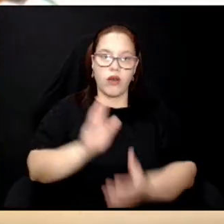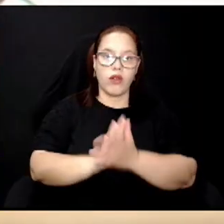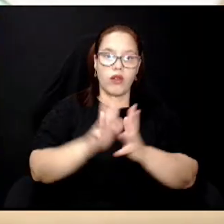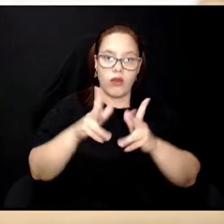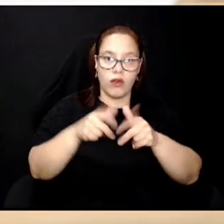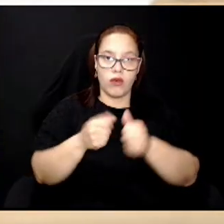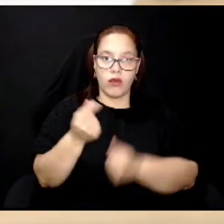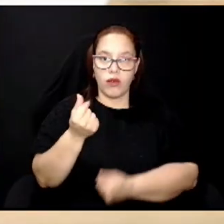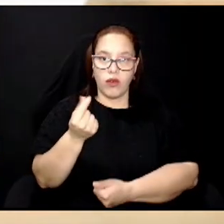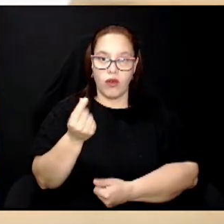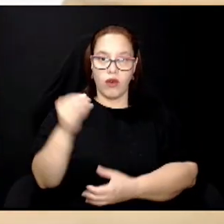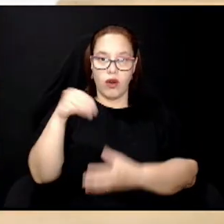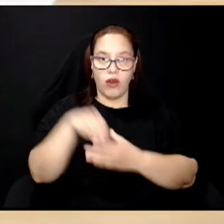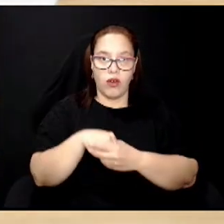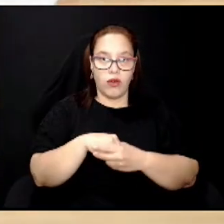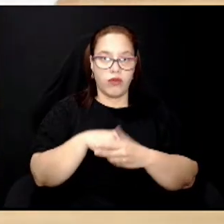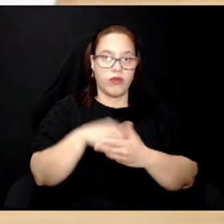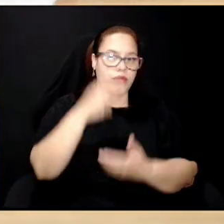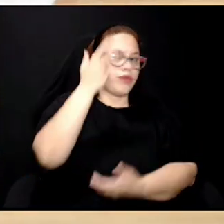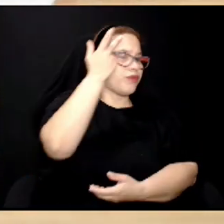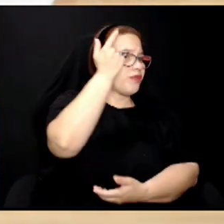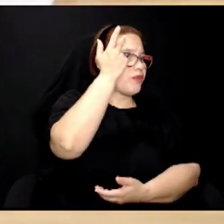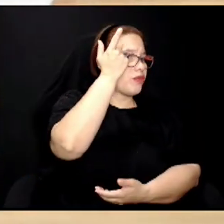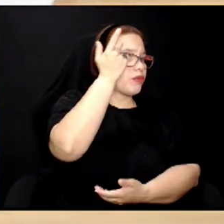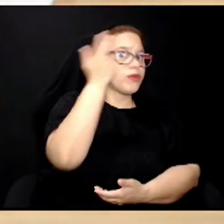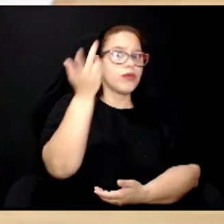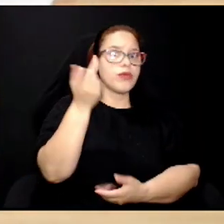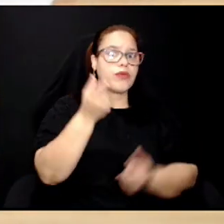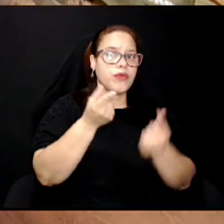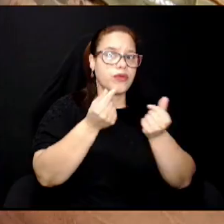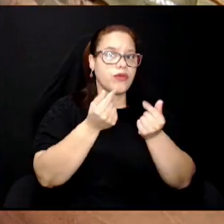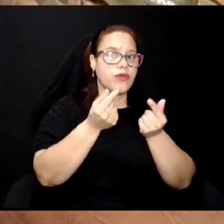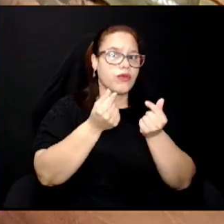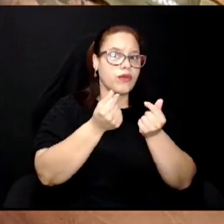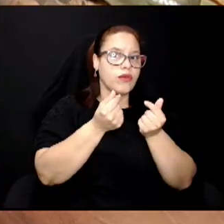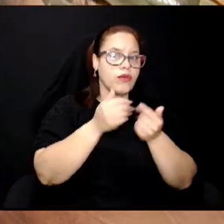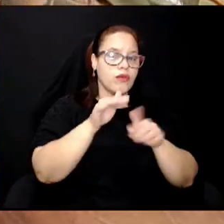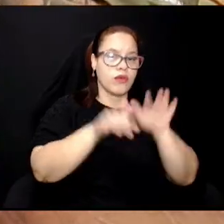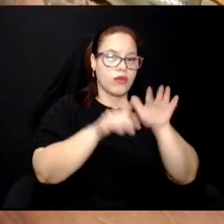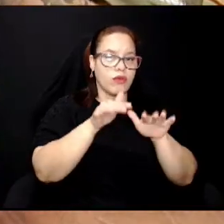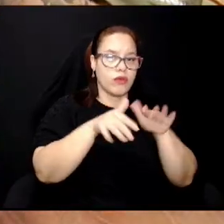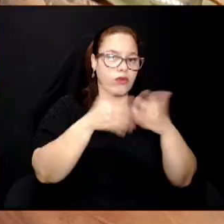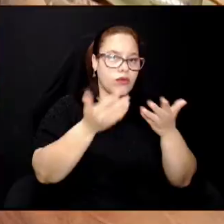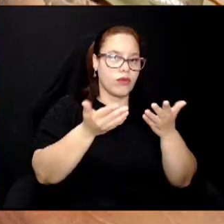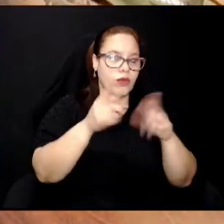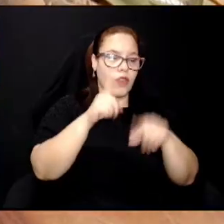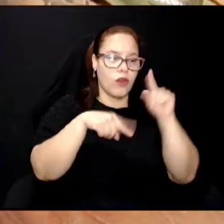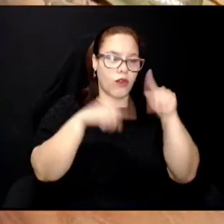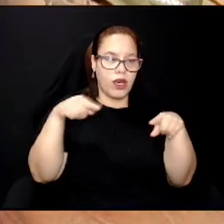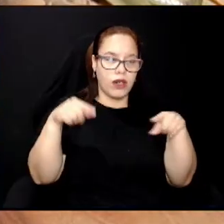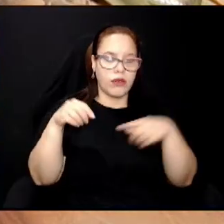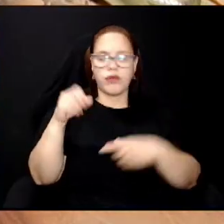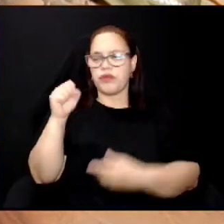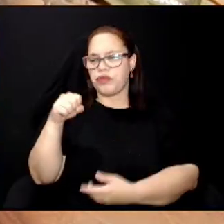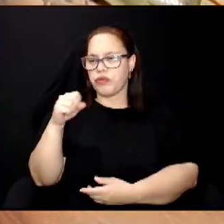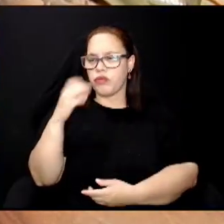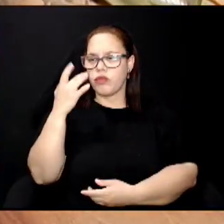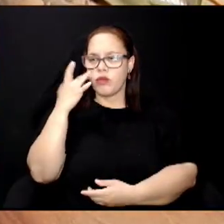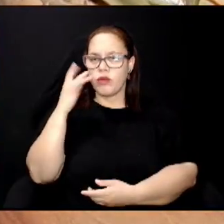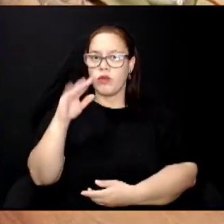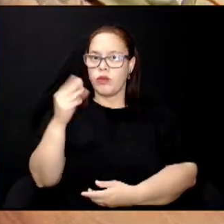menu. Normalmente o valor é aproximadamente quanto? Que varia, né? Isso, acho que, se eu não me engano, são